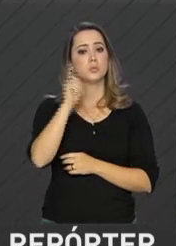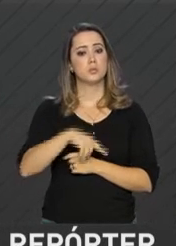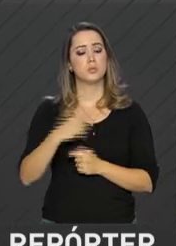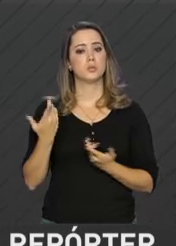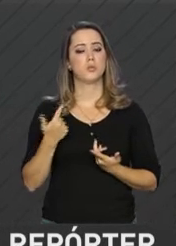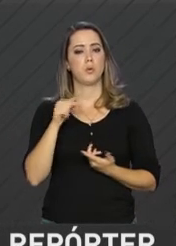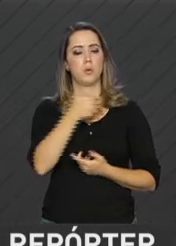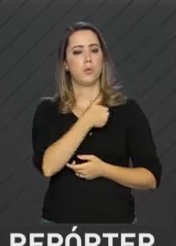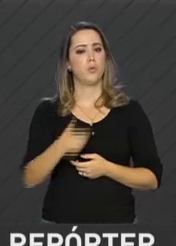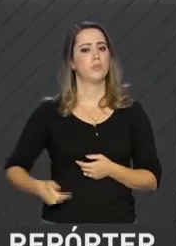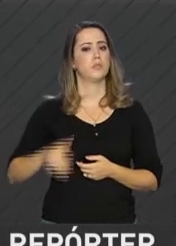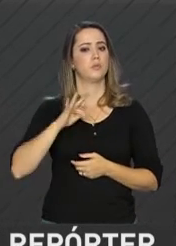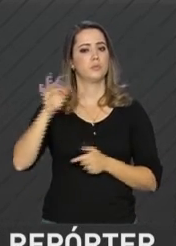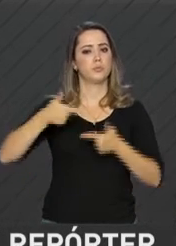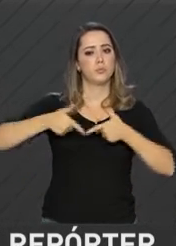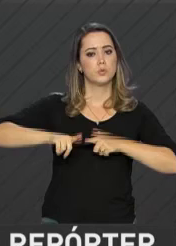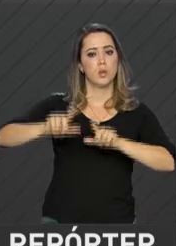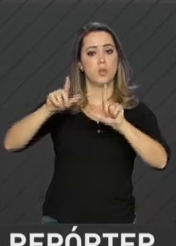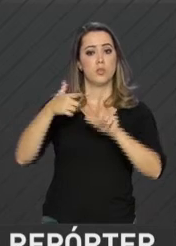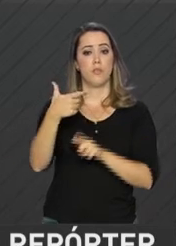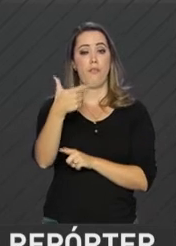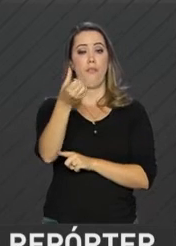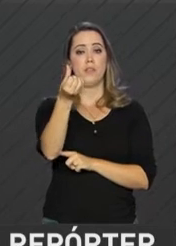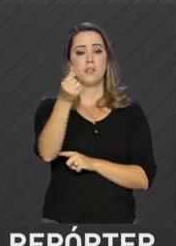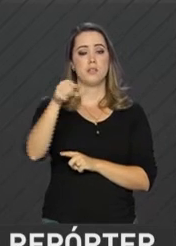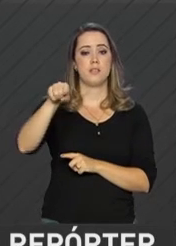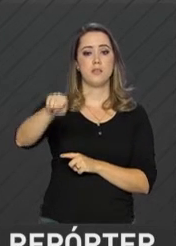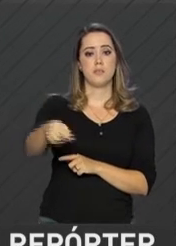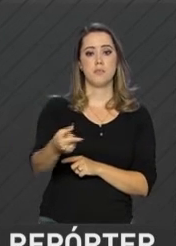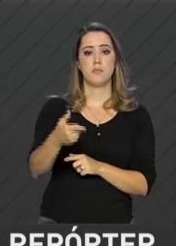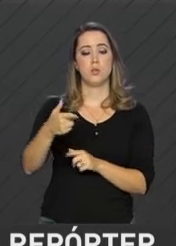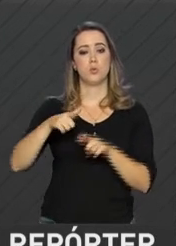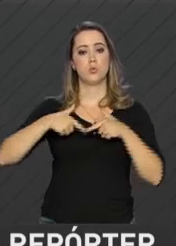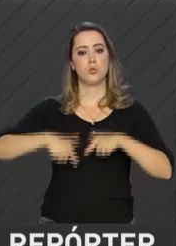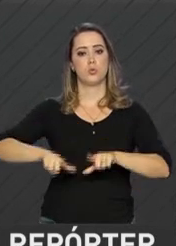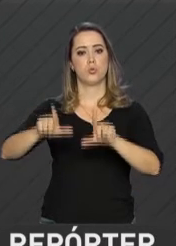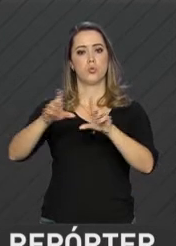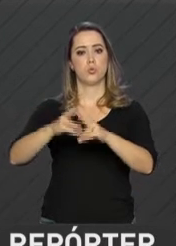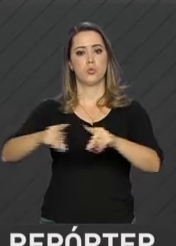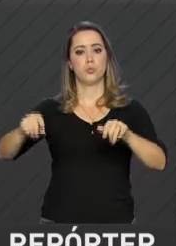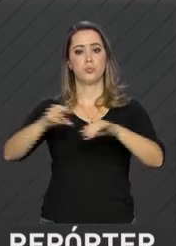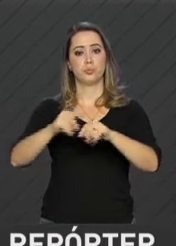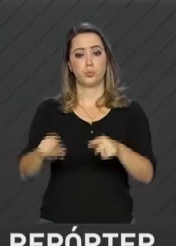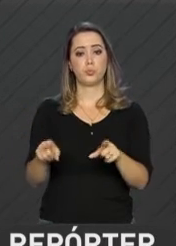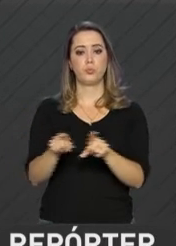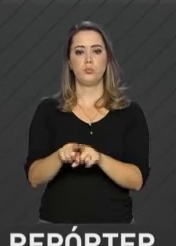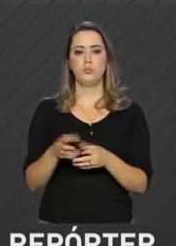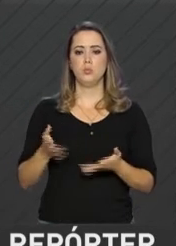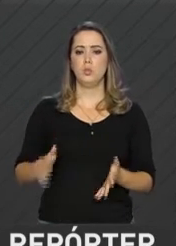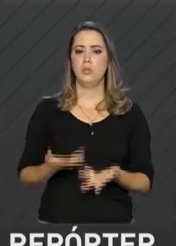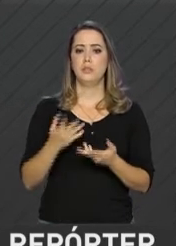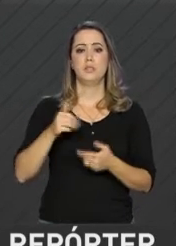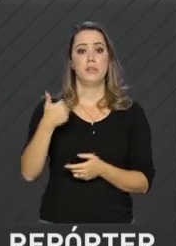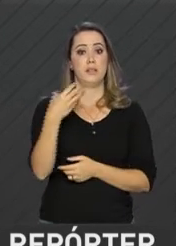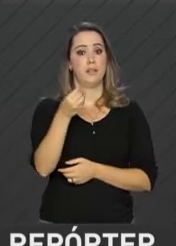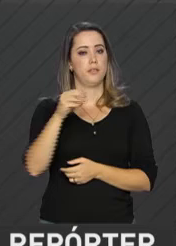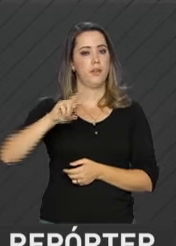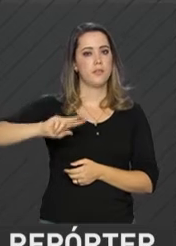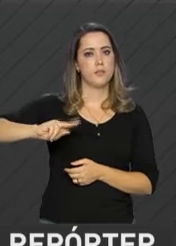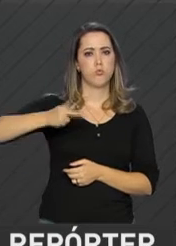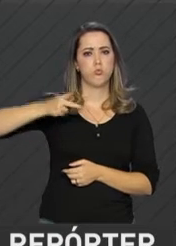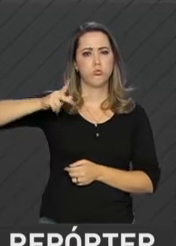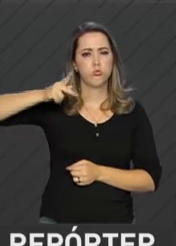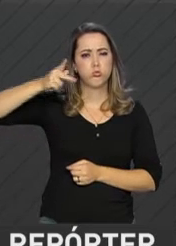governo federal emitiu mais de 26 mil títulos definitivos de domínio de imóveis o volume é dez vezes superior